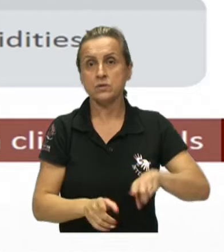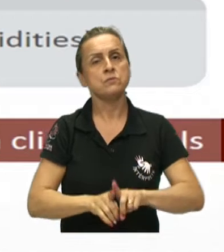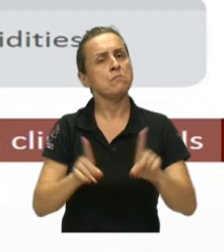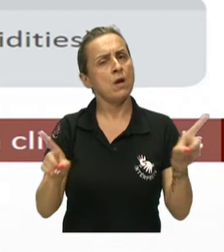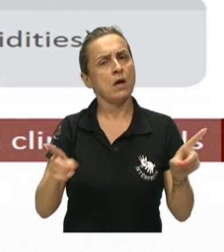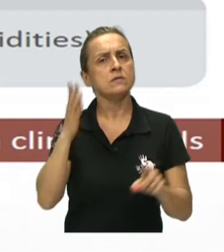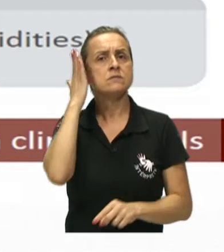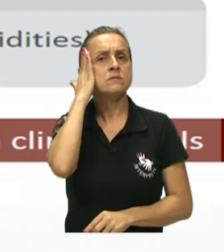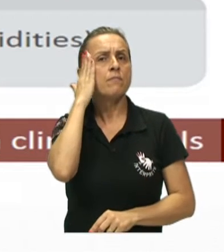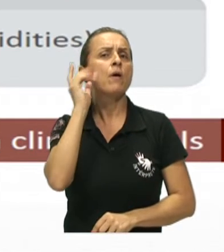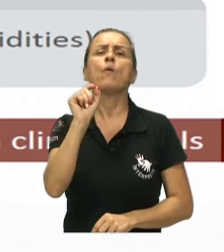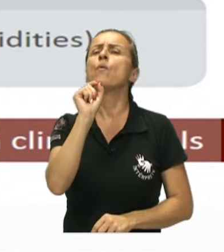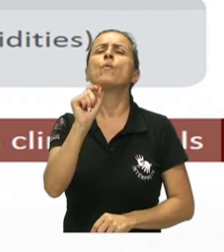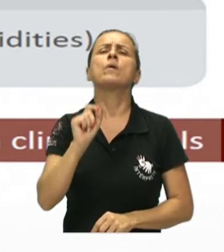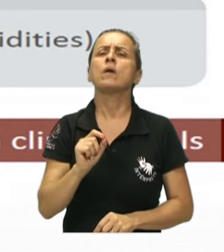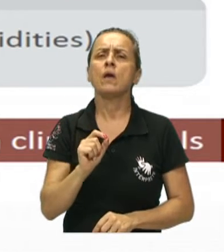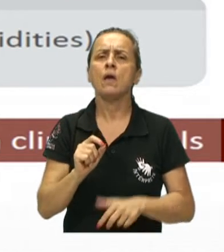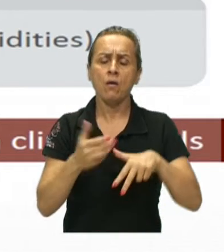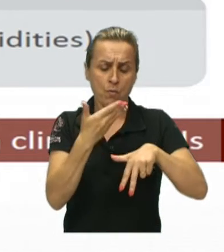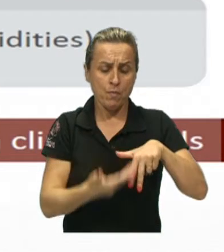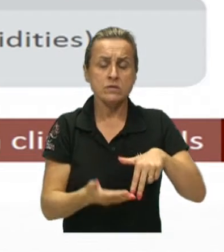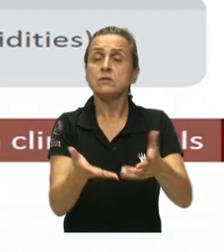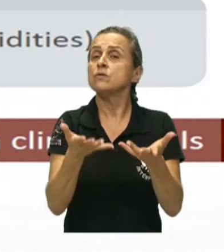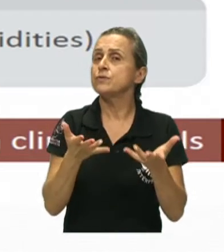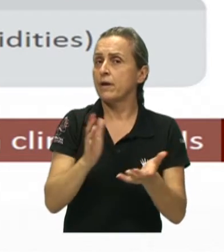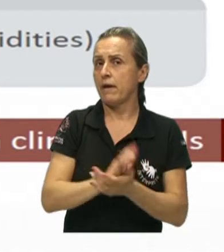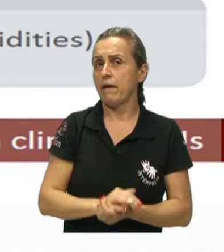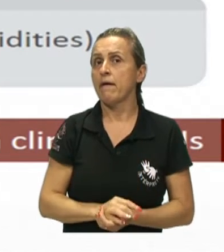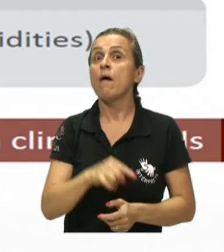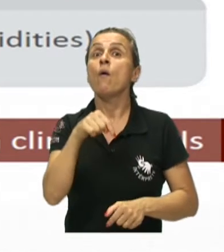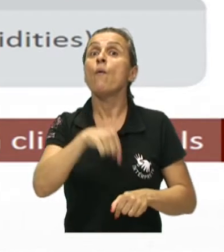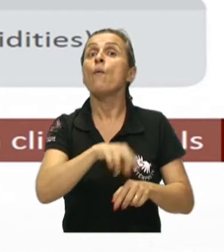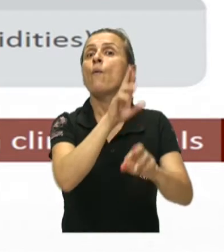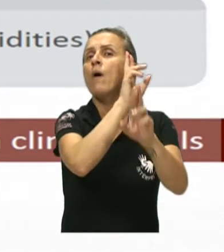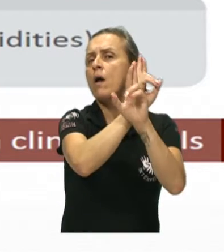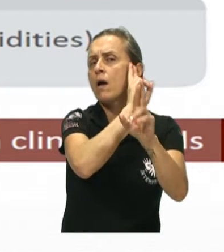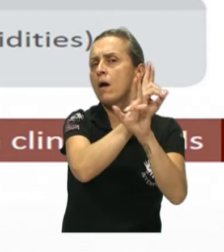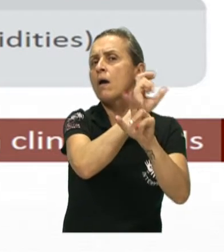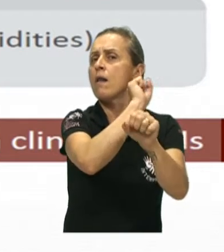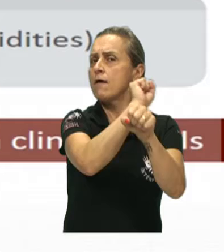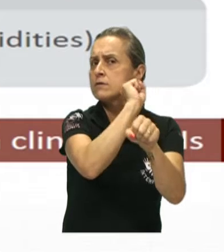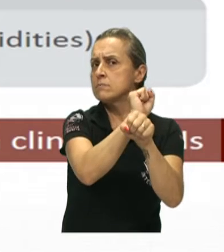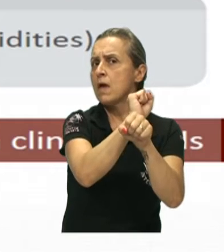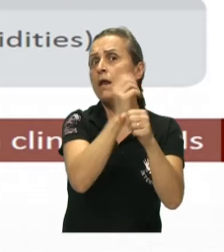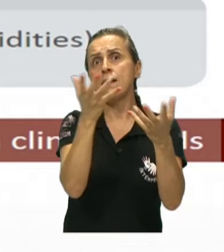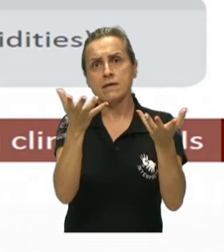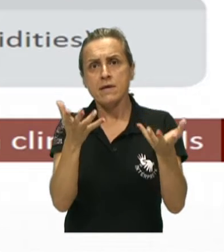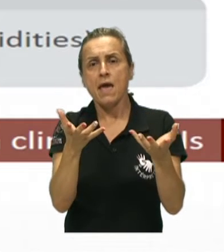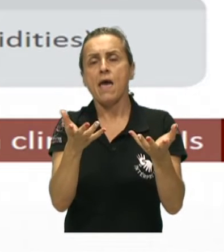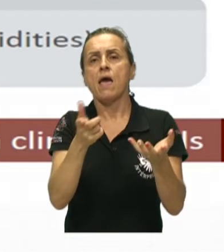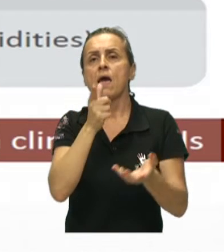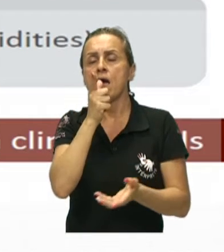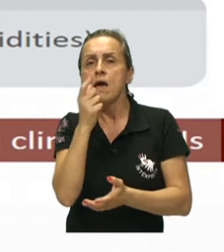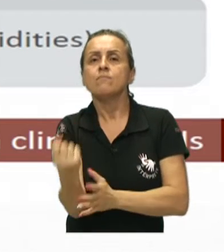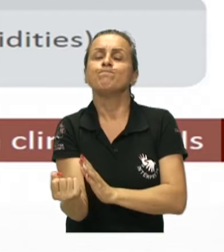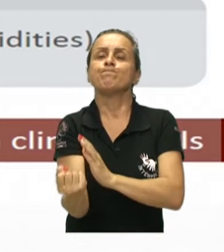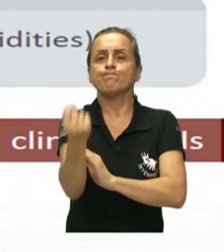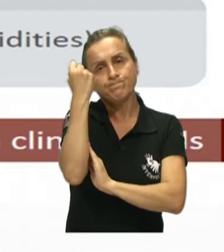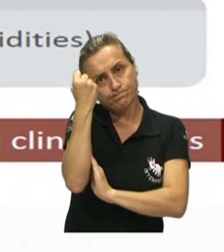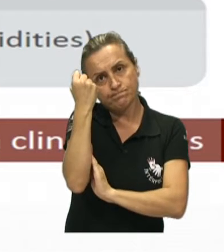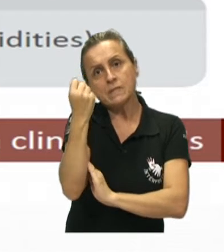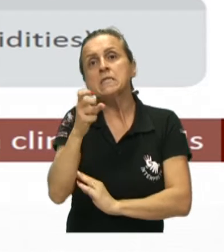né? O que o paciente quer, quais são os valores, as expectativas, quais são as preferências, ele quer manter a ereção, se ele quer ter uma vida sexual